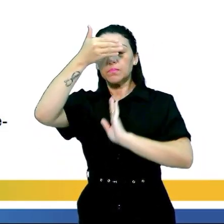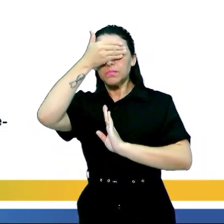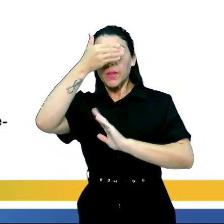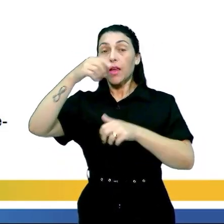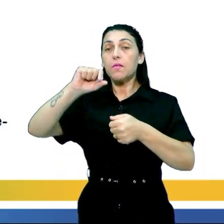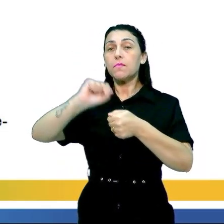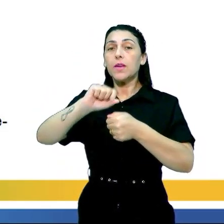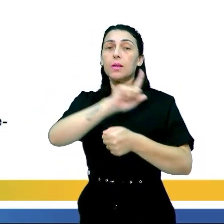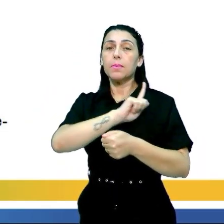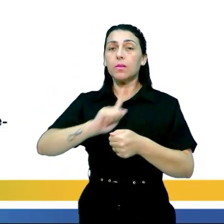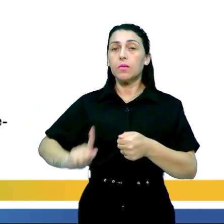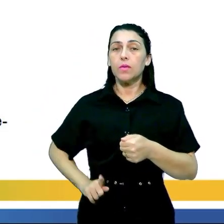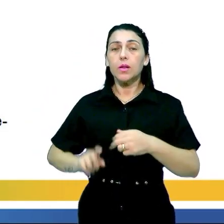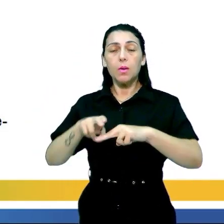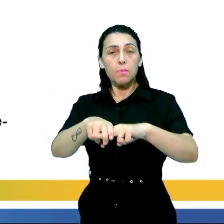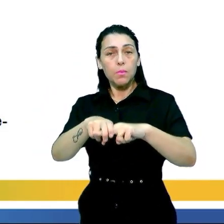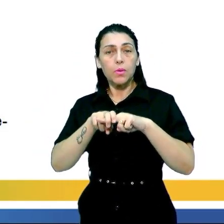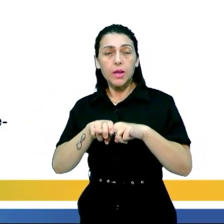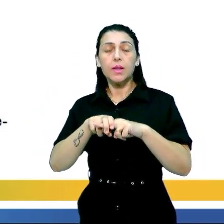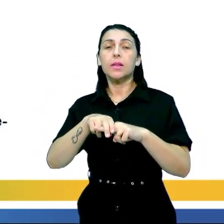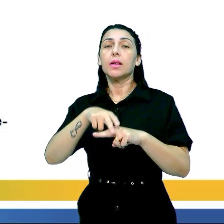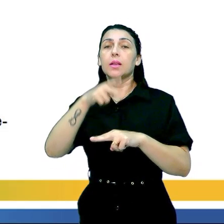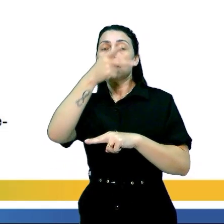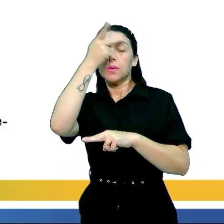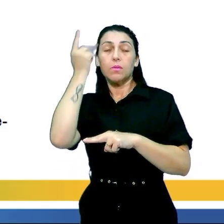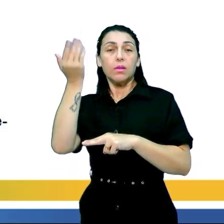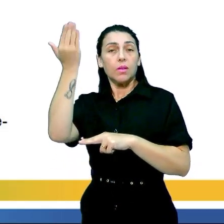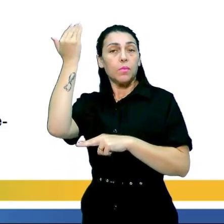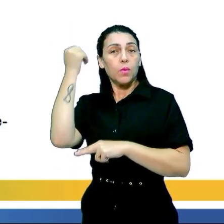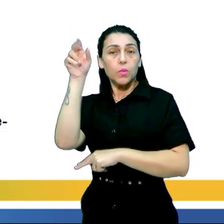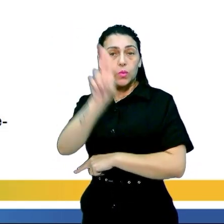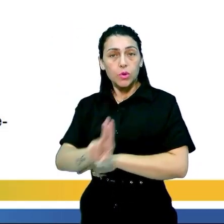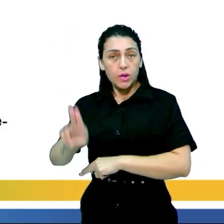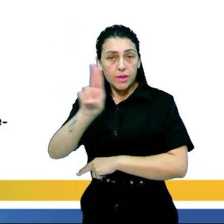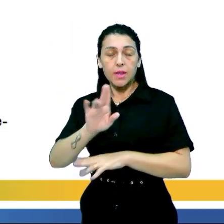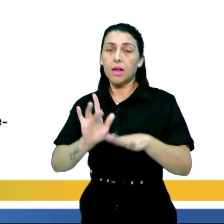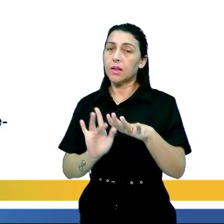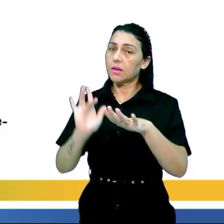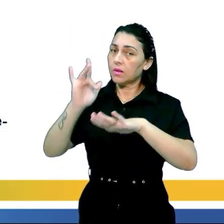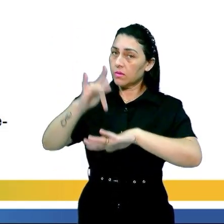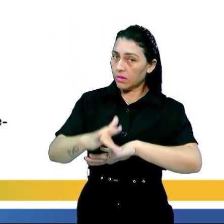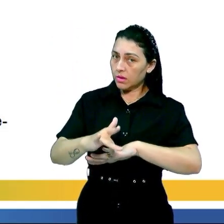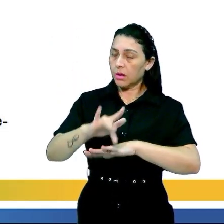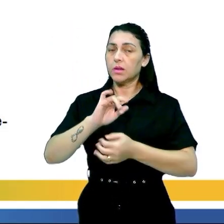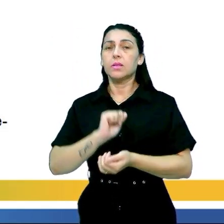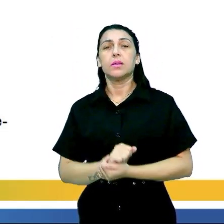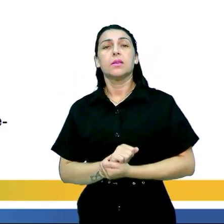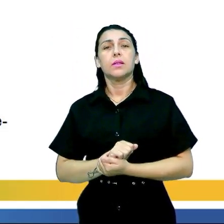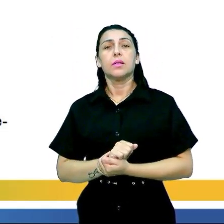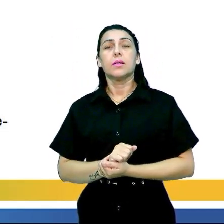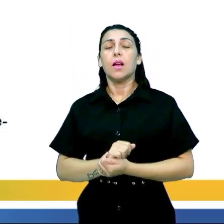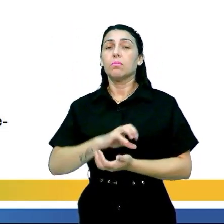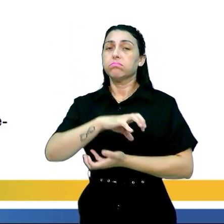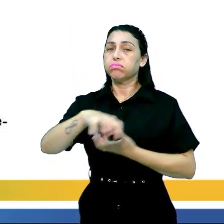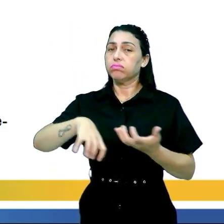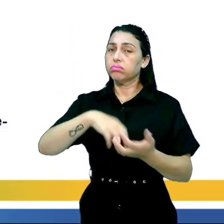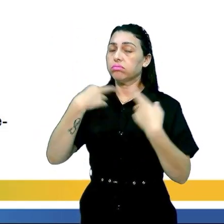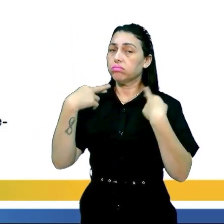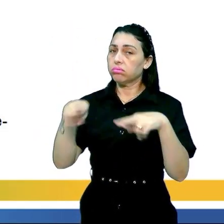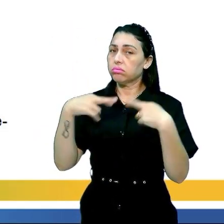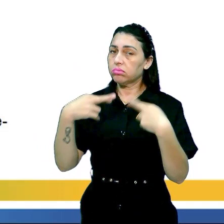governo. Então, por isso que essas pessoas na época utilizavam das redes sociais. Muitos protestos